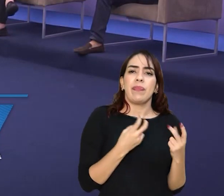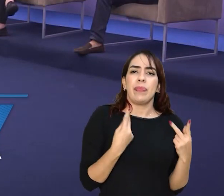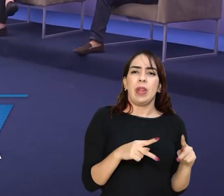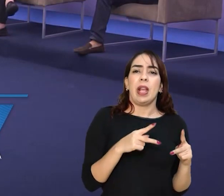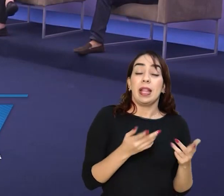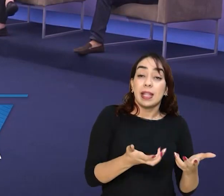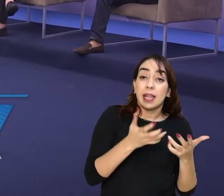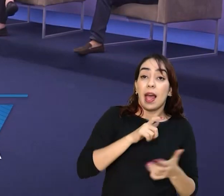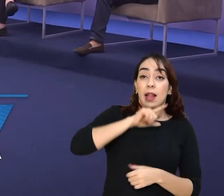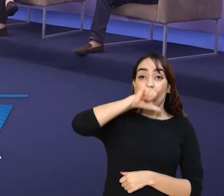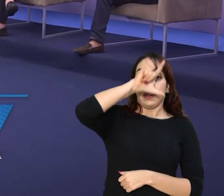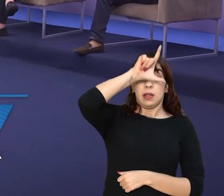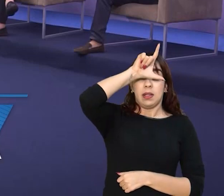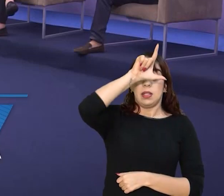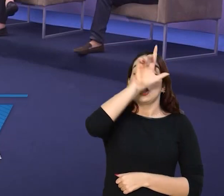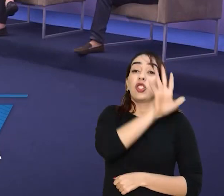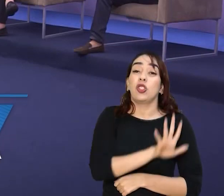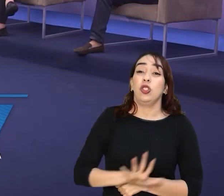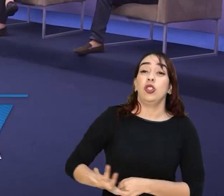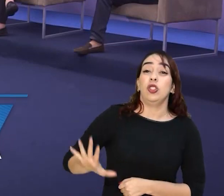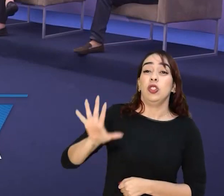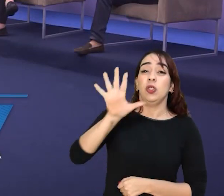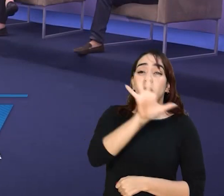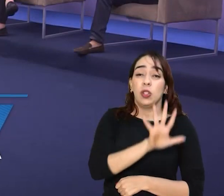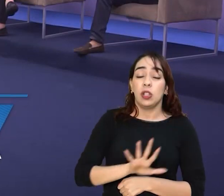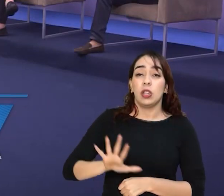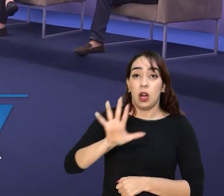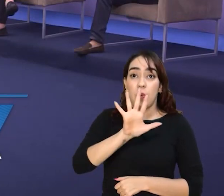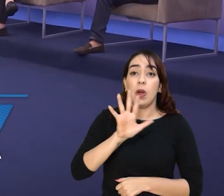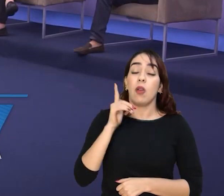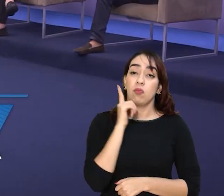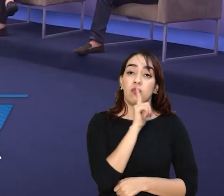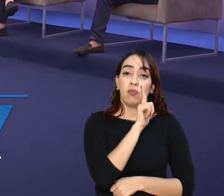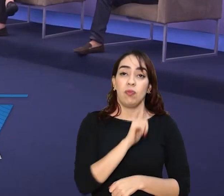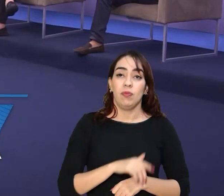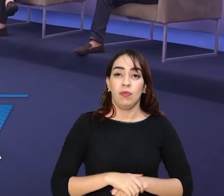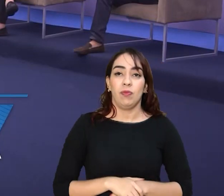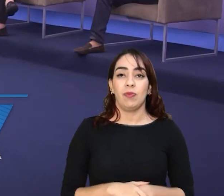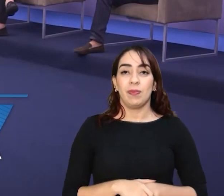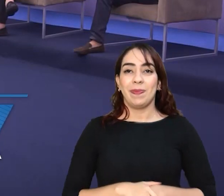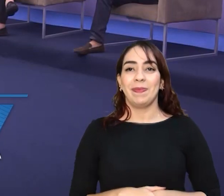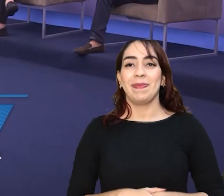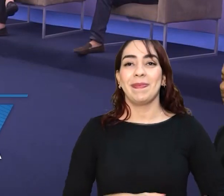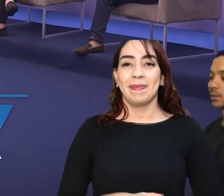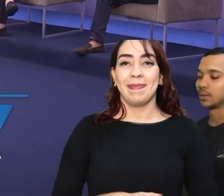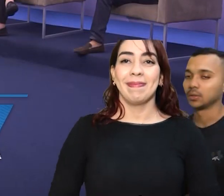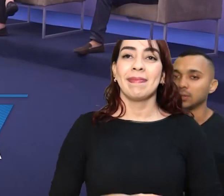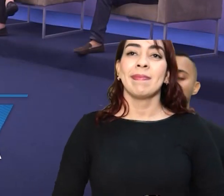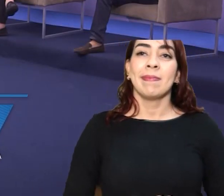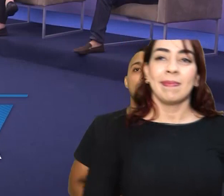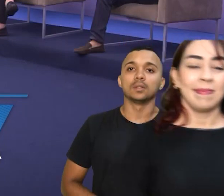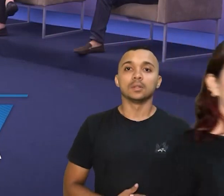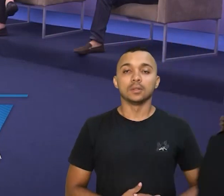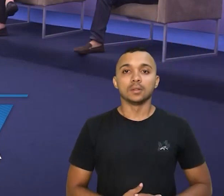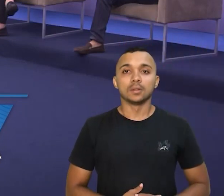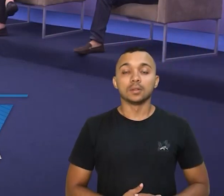líder geral da competição, o que traria todos os jogos nas próximas fases a decisão para cá,